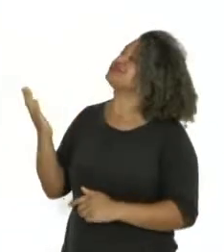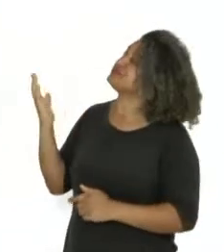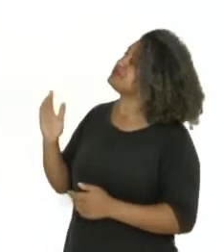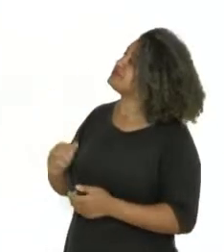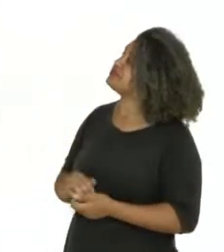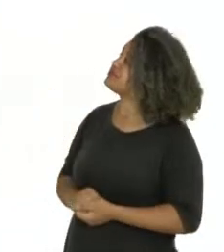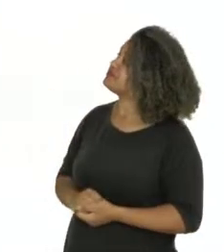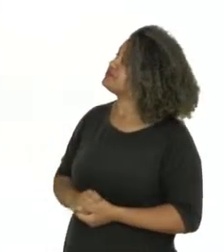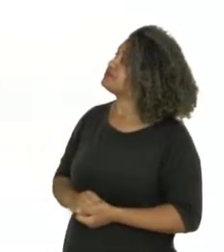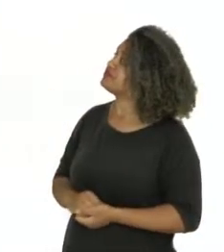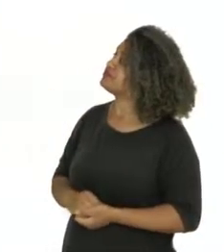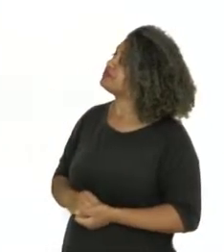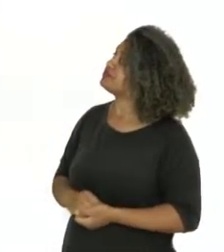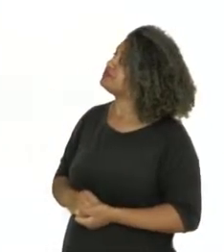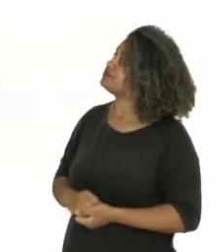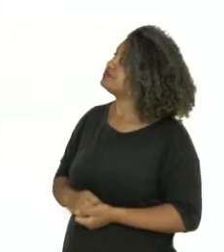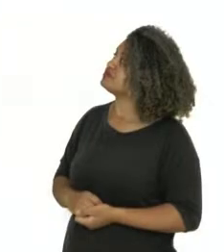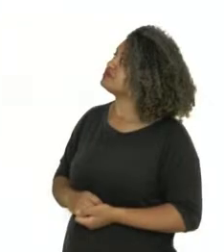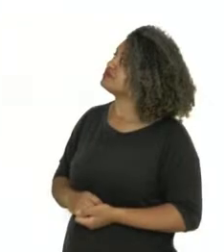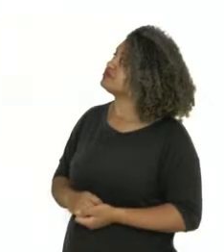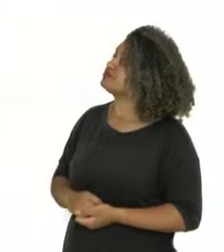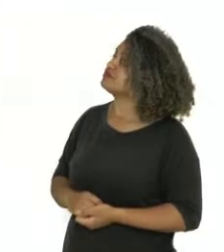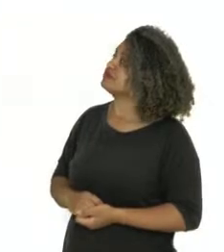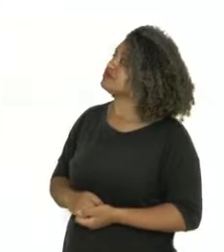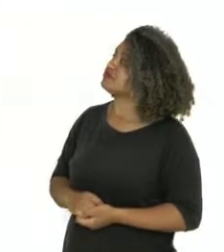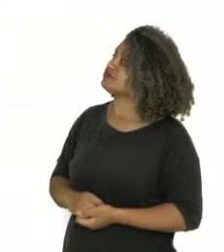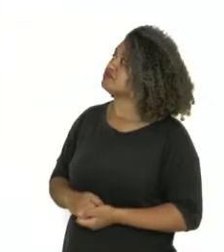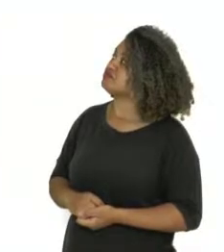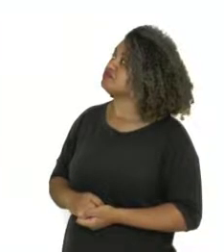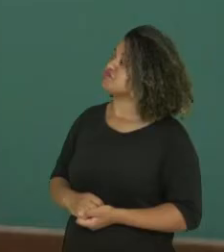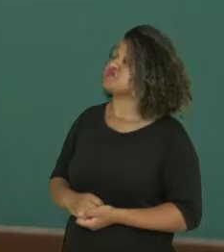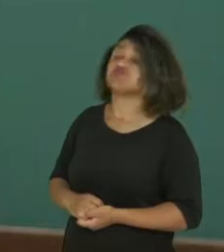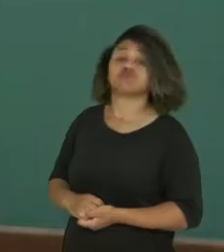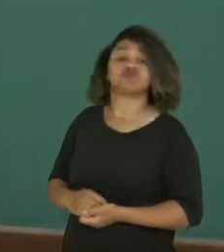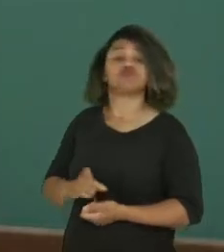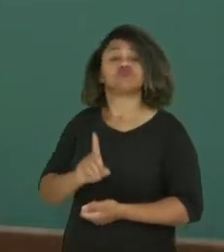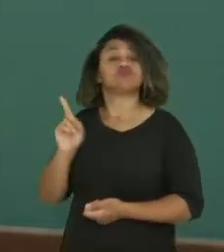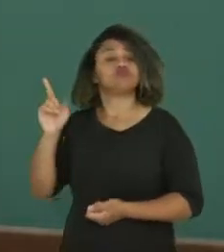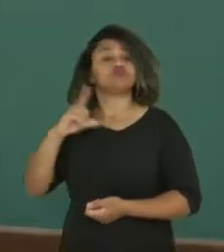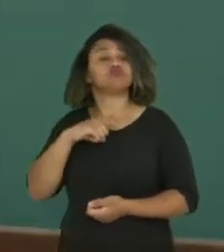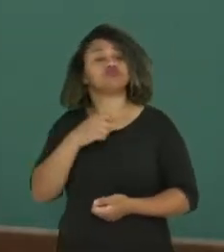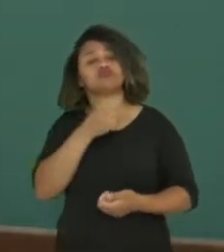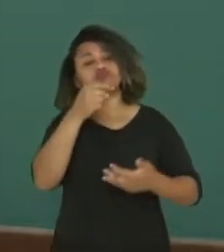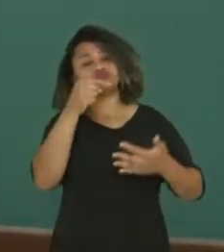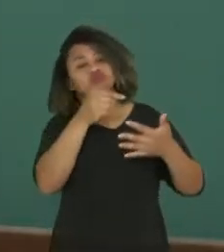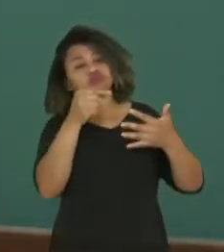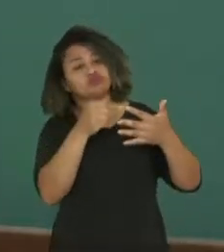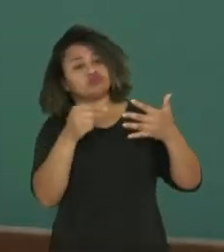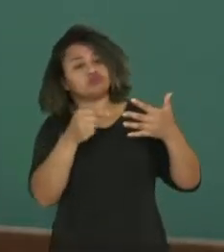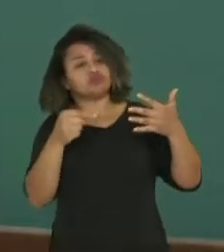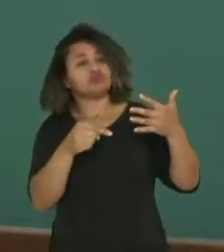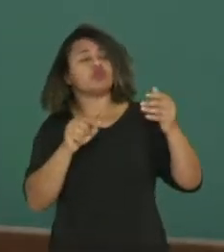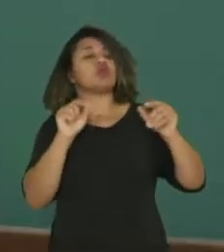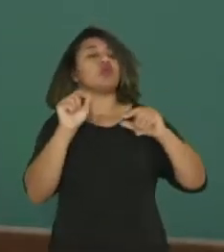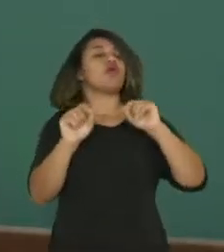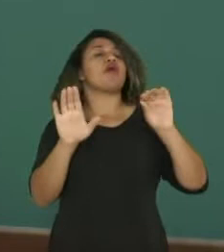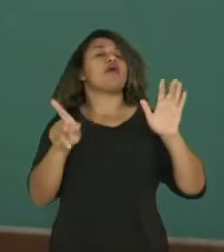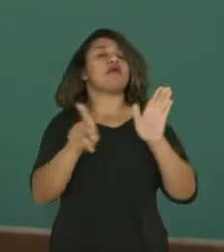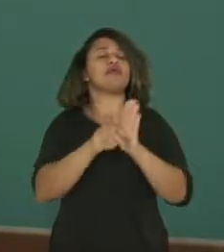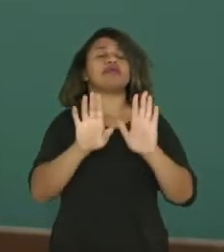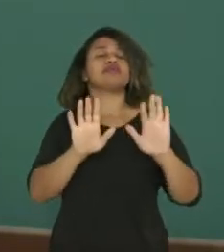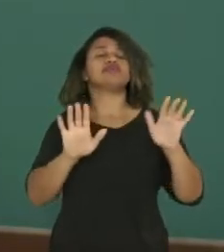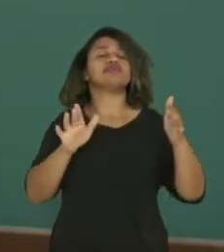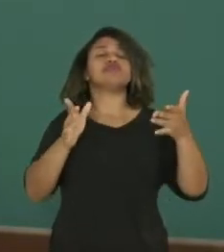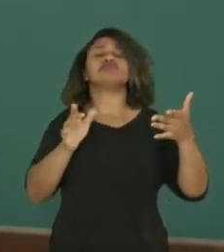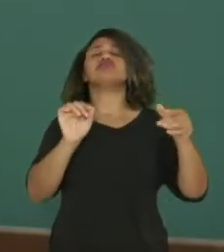y regionales. Então aqui nós temos alguns tópicos que vão fazer referência justamente